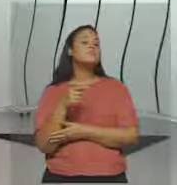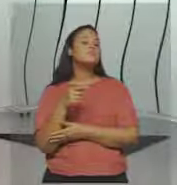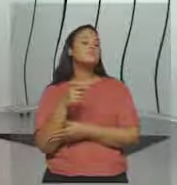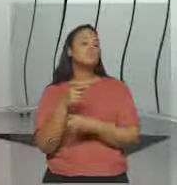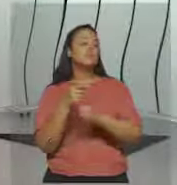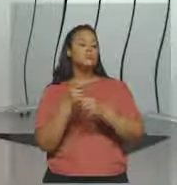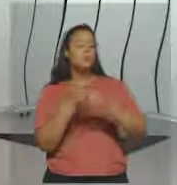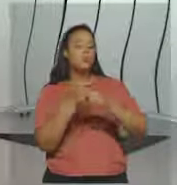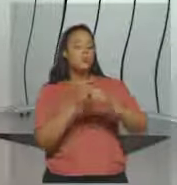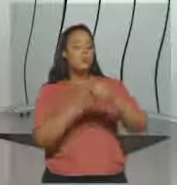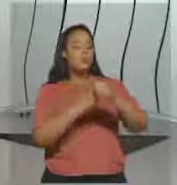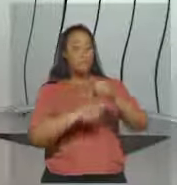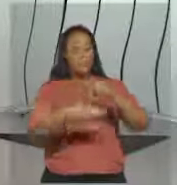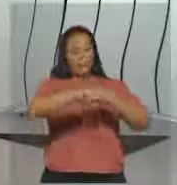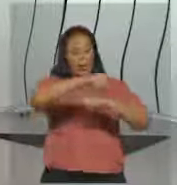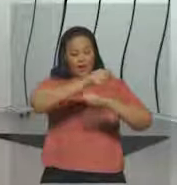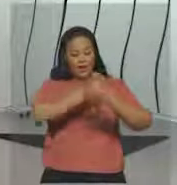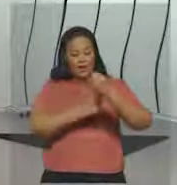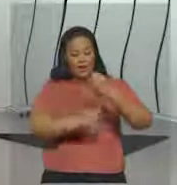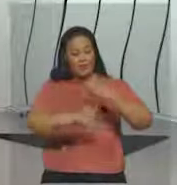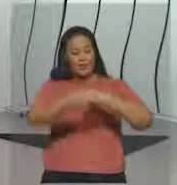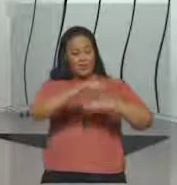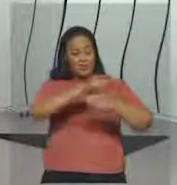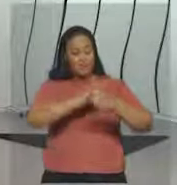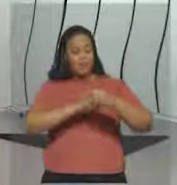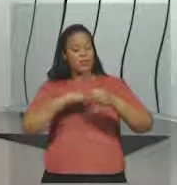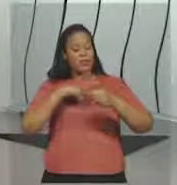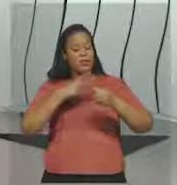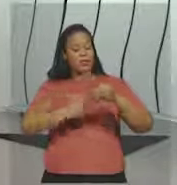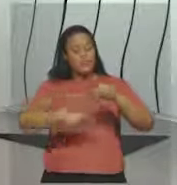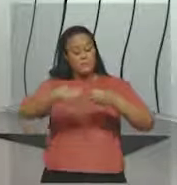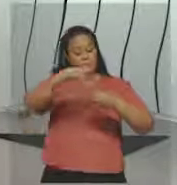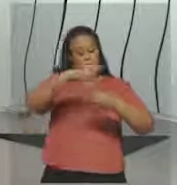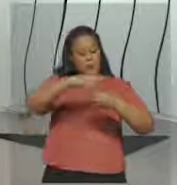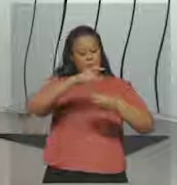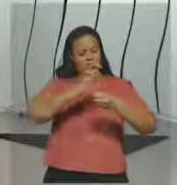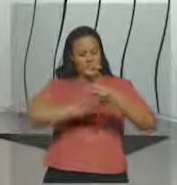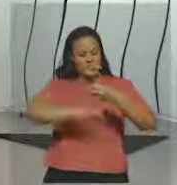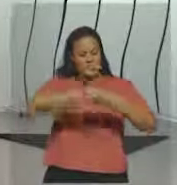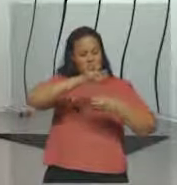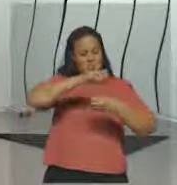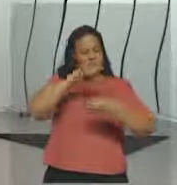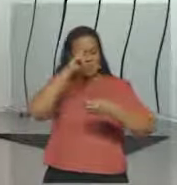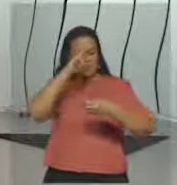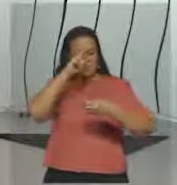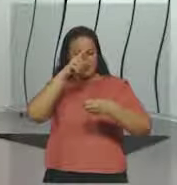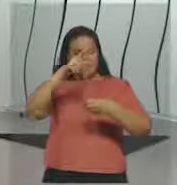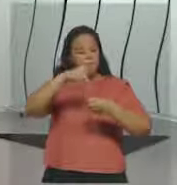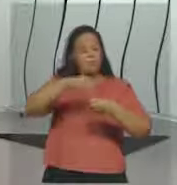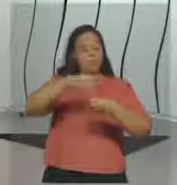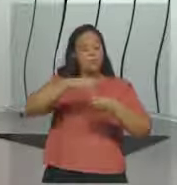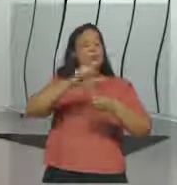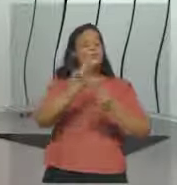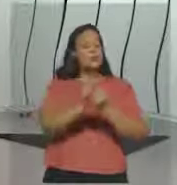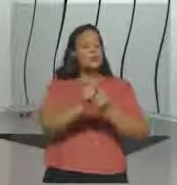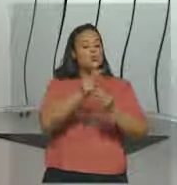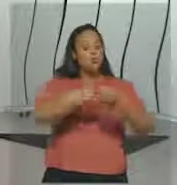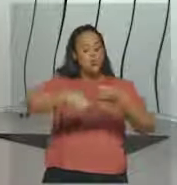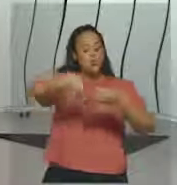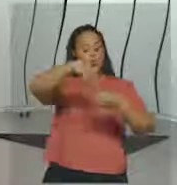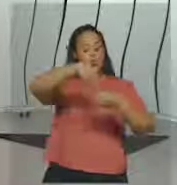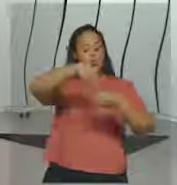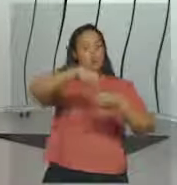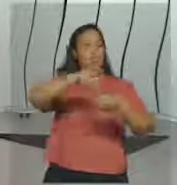que possui elétrons e prótons, isso nós vimos na aula anterior, a gente sabe que os prótons e os nêutrons, eles não